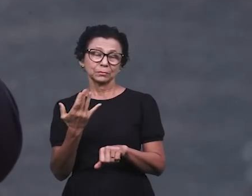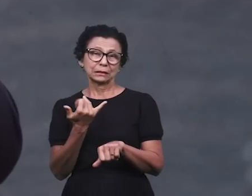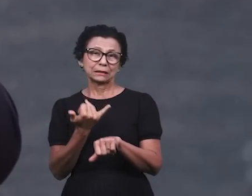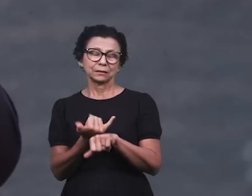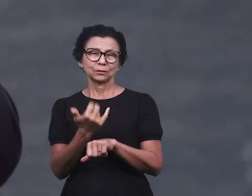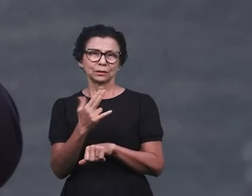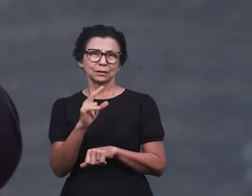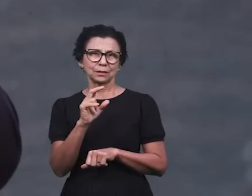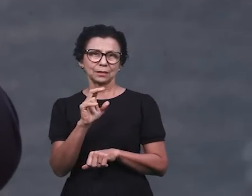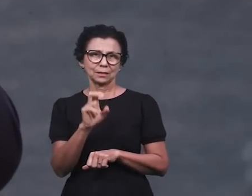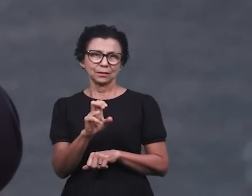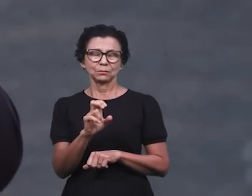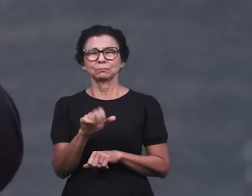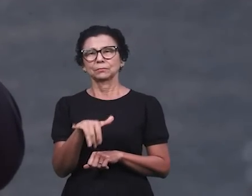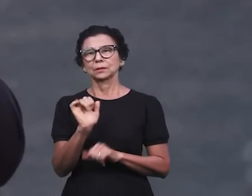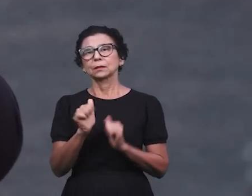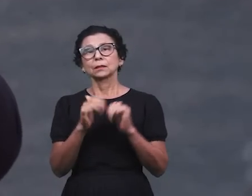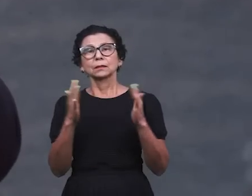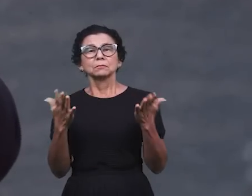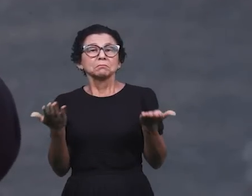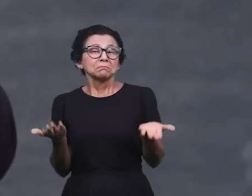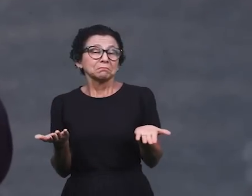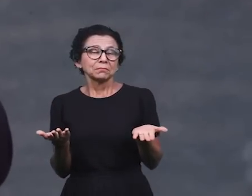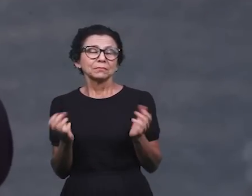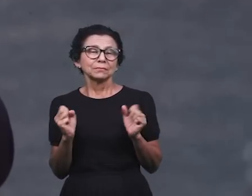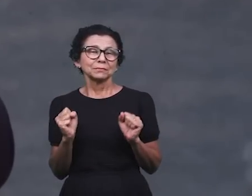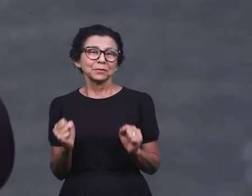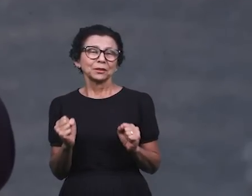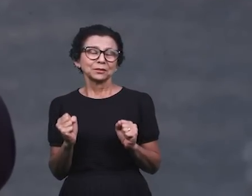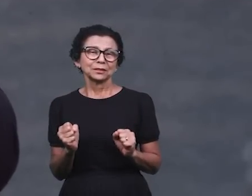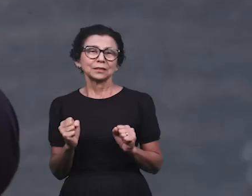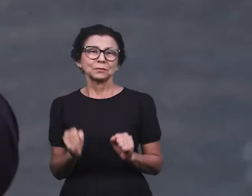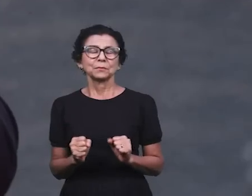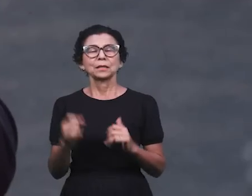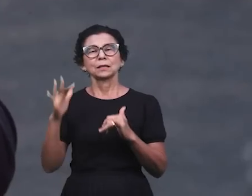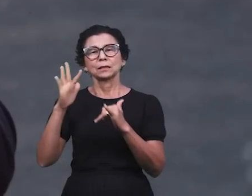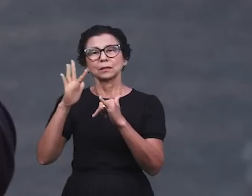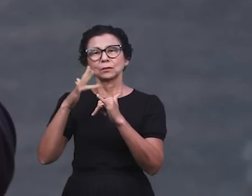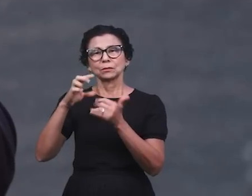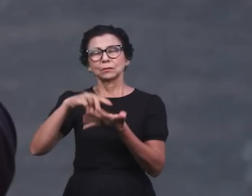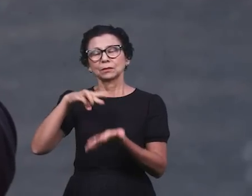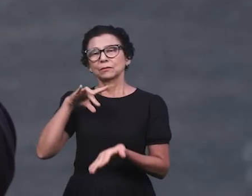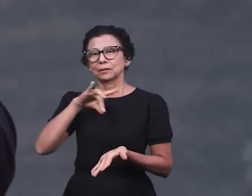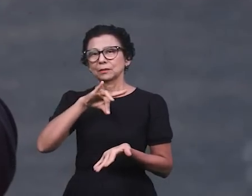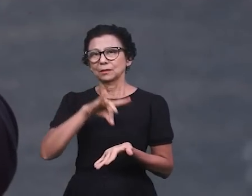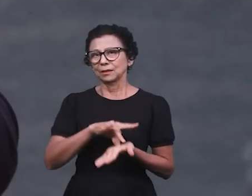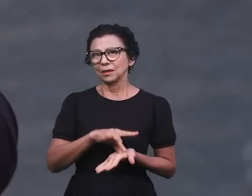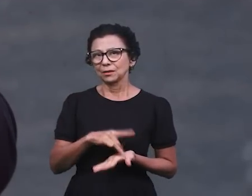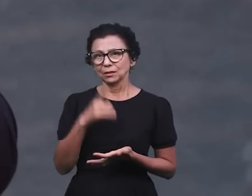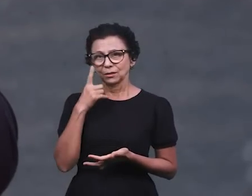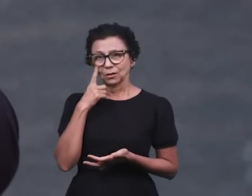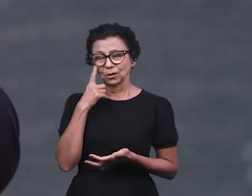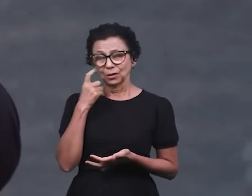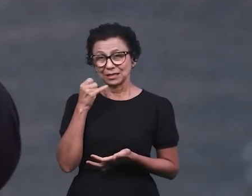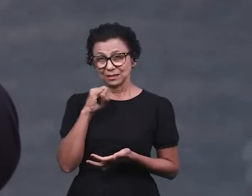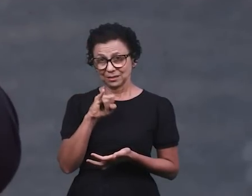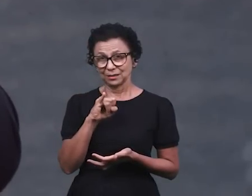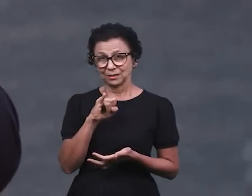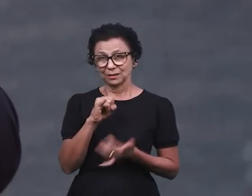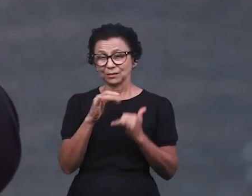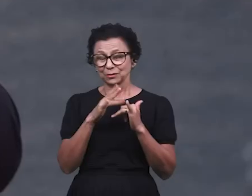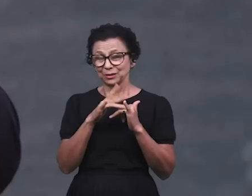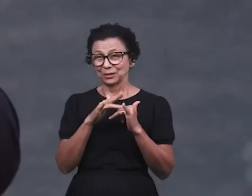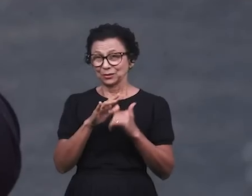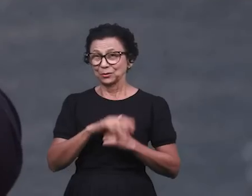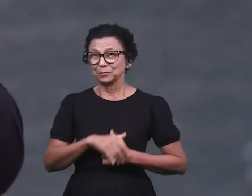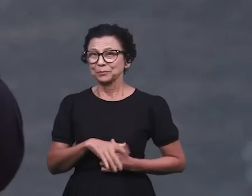canal 85 da Sky Livre, ou pode estar nos assistindo também pelo canal da Igreja Cristã Maranata no YouTube. Olha só, se estiver no